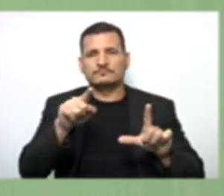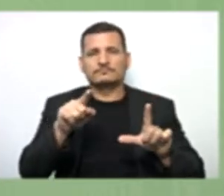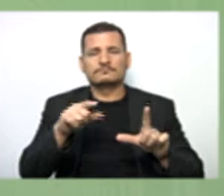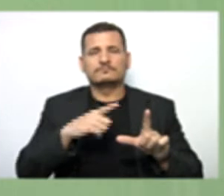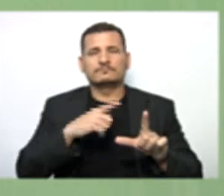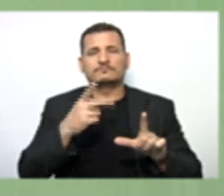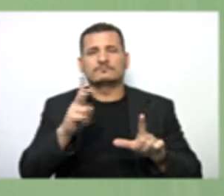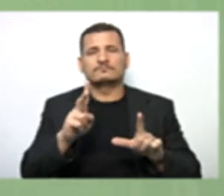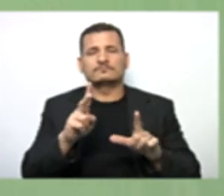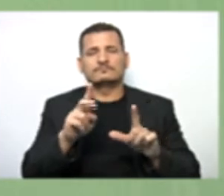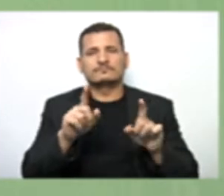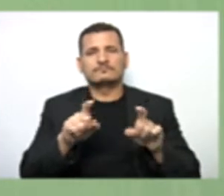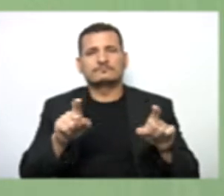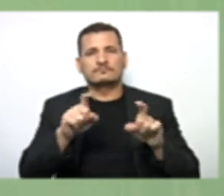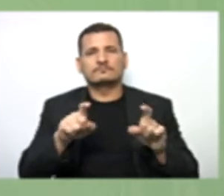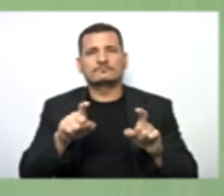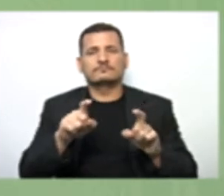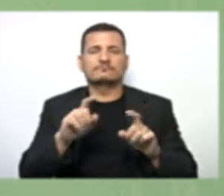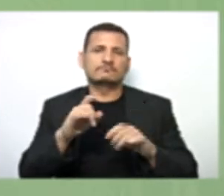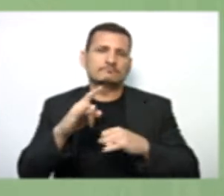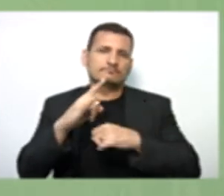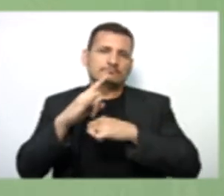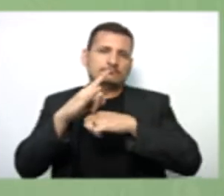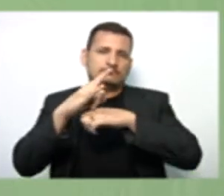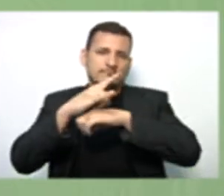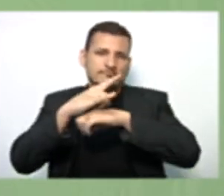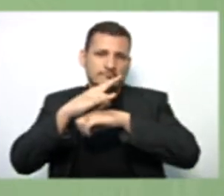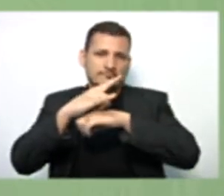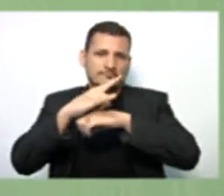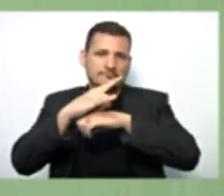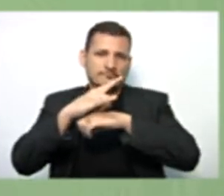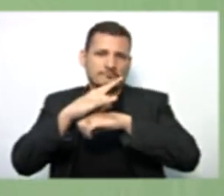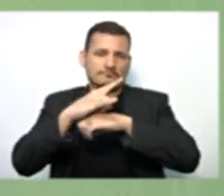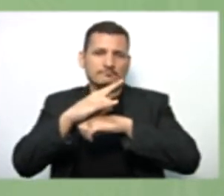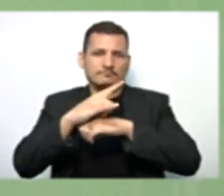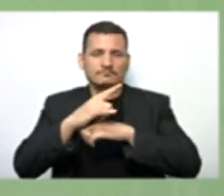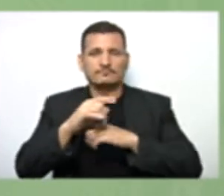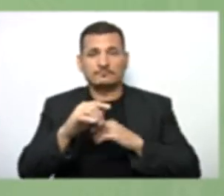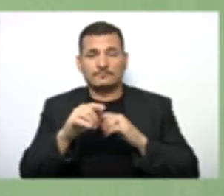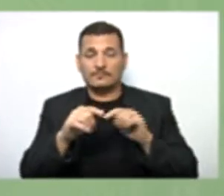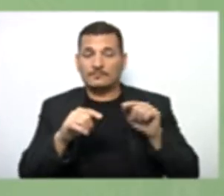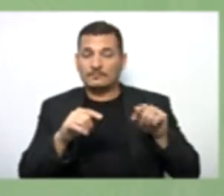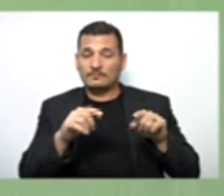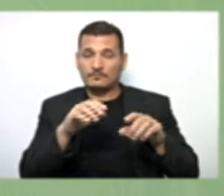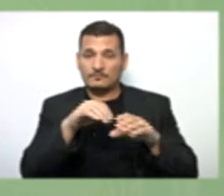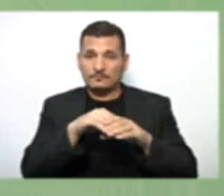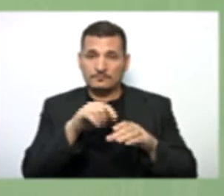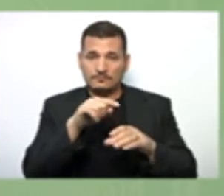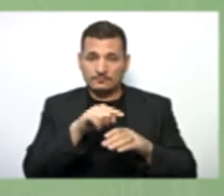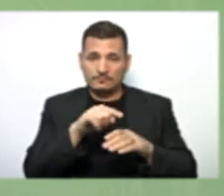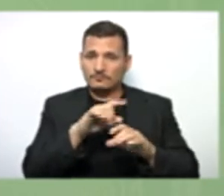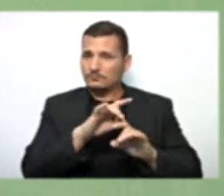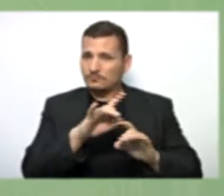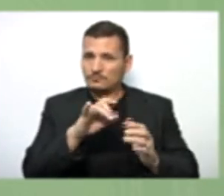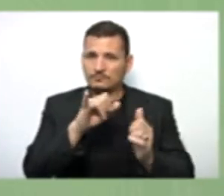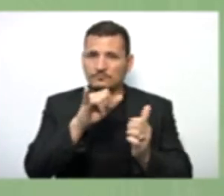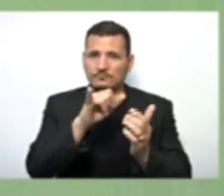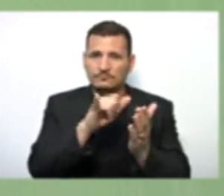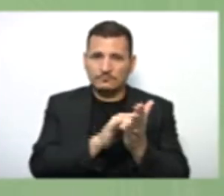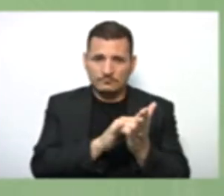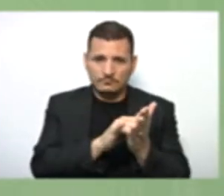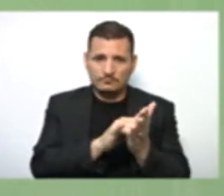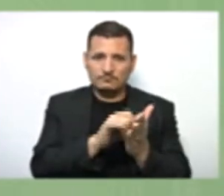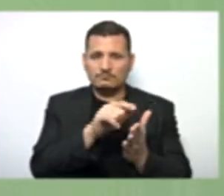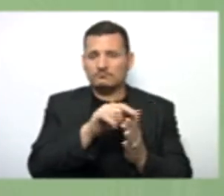instalado no seu computador, digamos, o Mozilla Firefox. Enquanto ele está apenas lá dentro instalado, ele